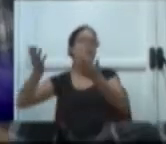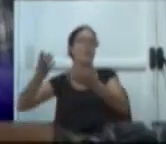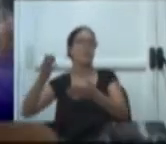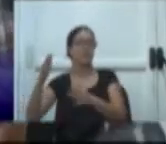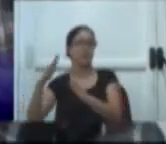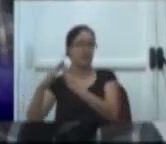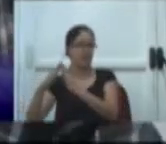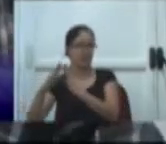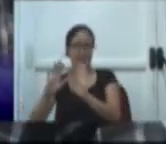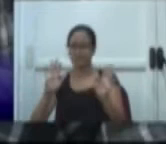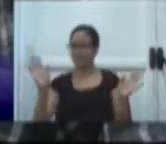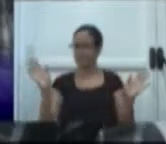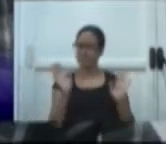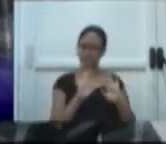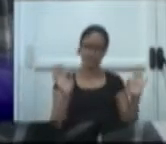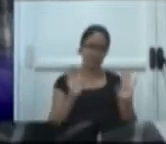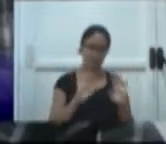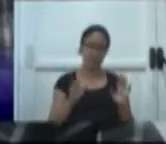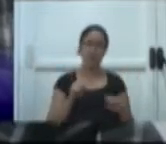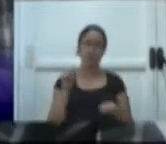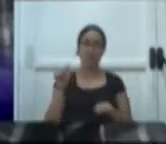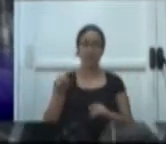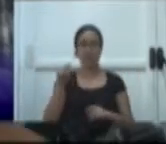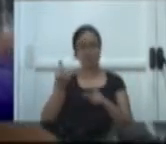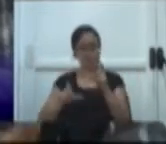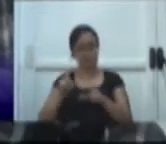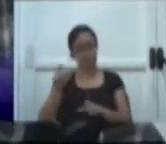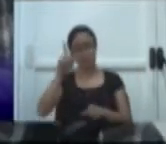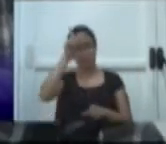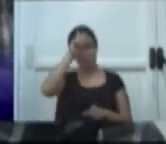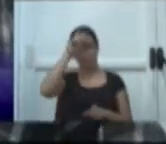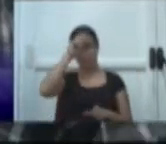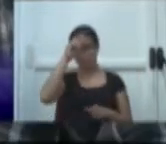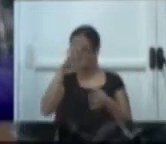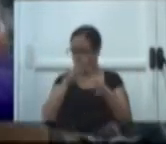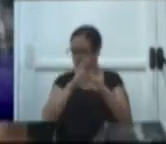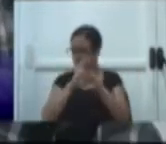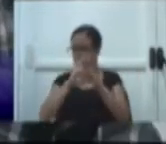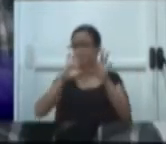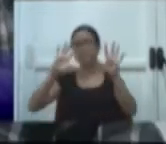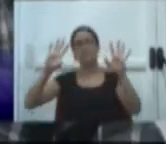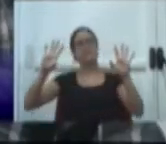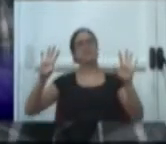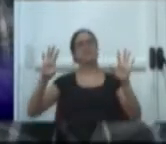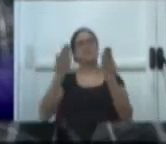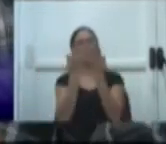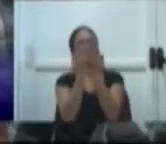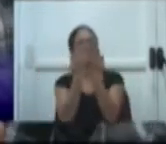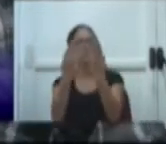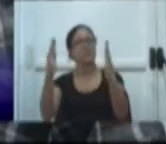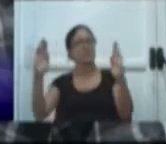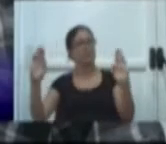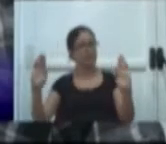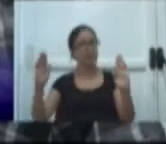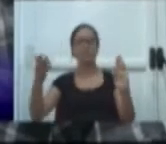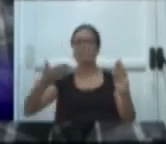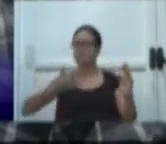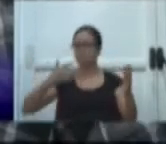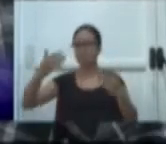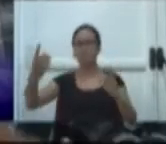contrário, eles têm mostrado as claras para a população e está aberto. Então, dizer isso é